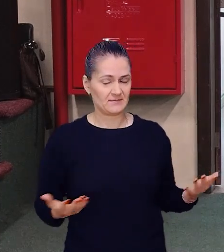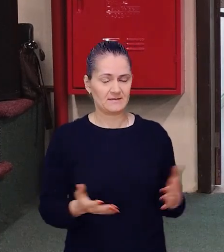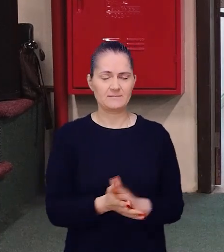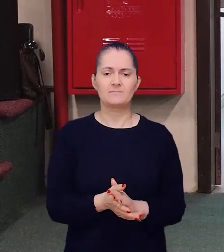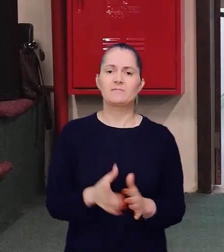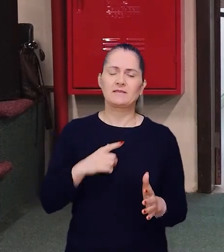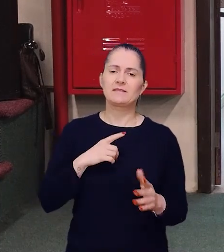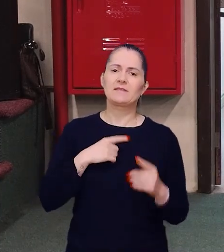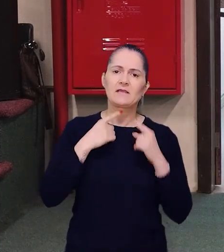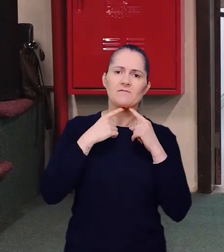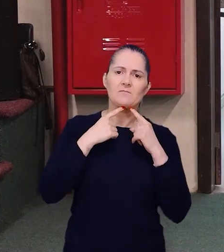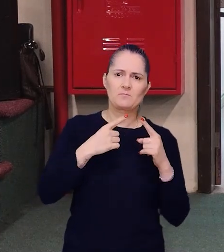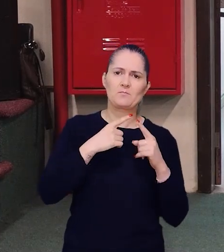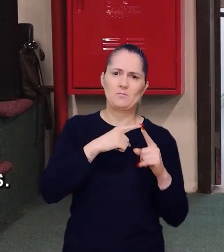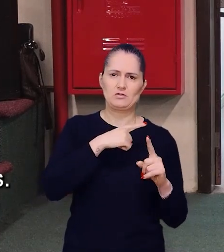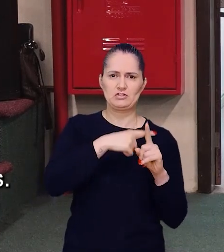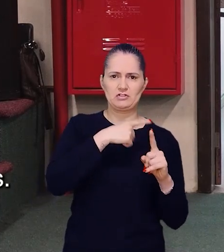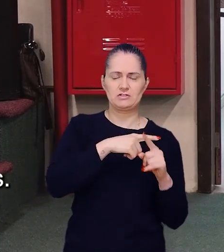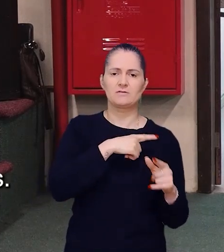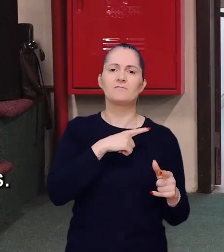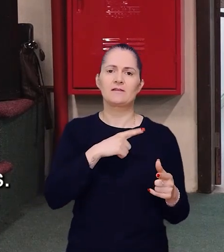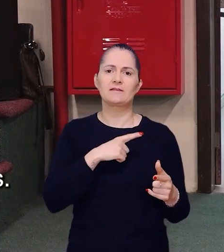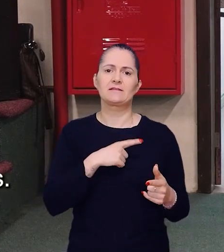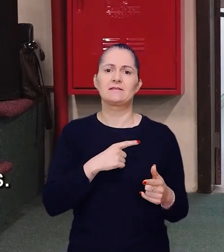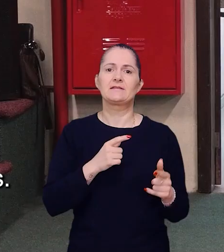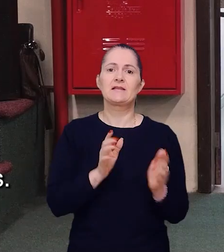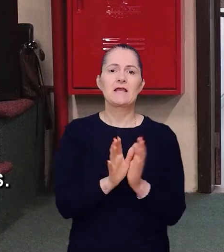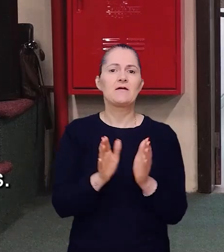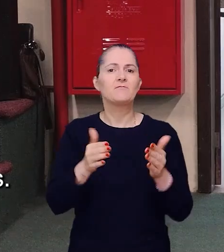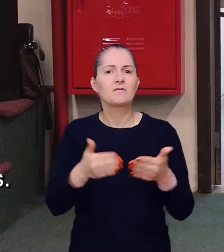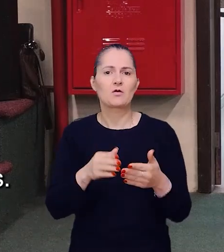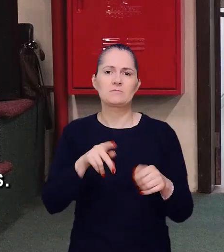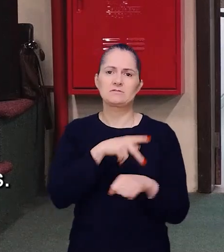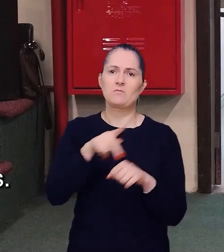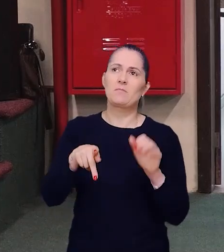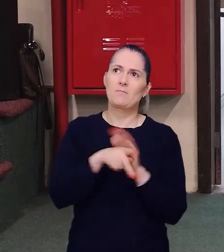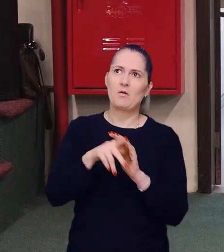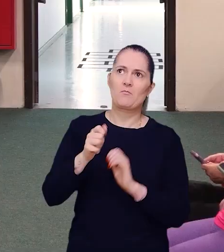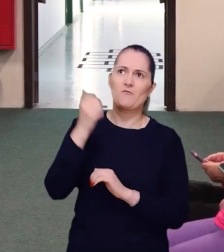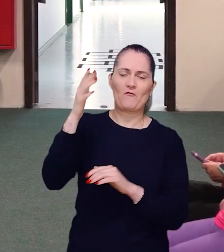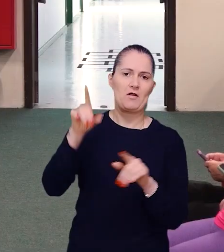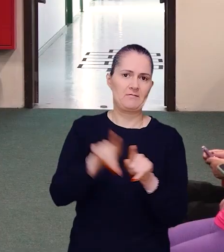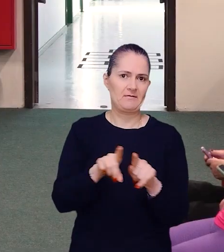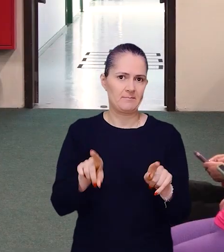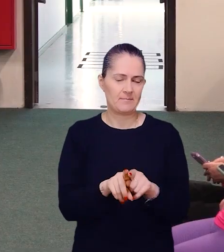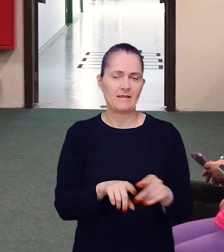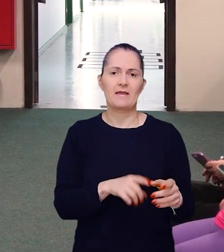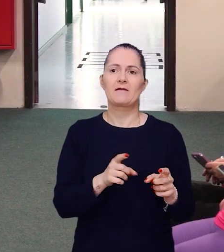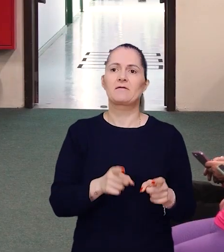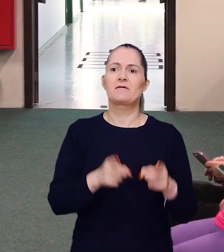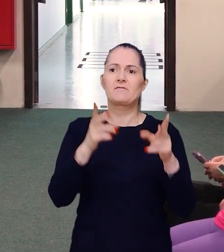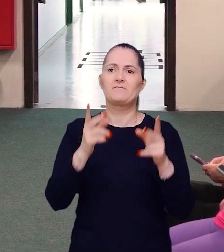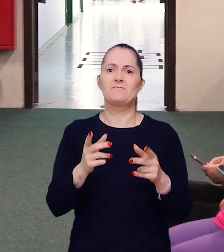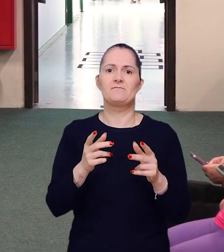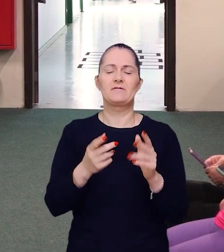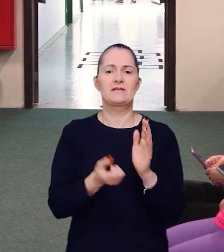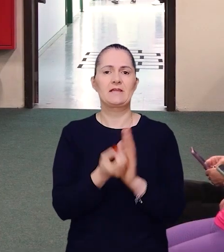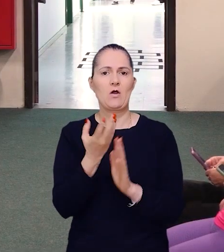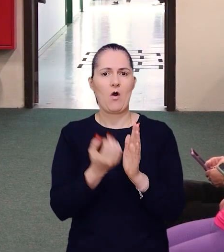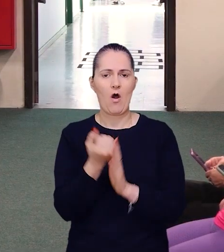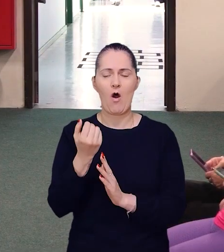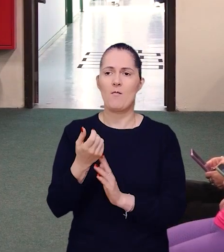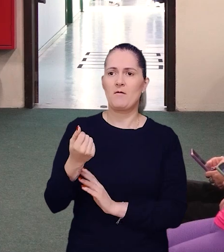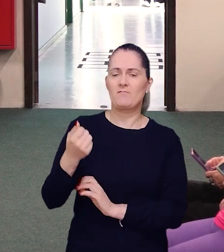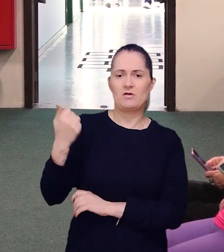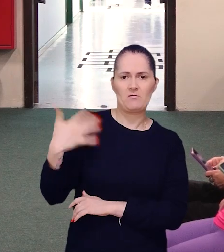Tá? Tiveram críticas positivas, receberam comissões nacionais e internacionais. Elas venderam seus valores,